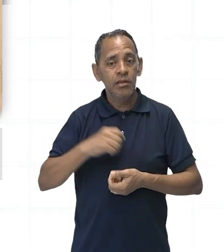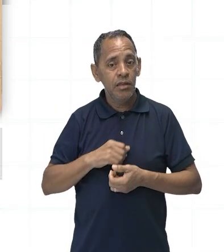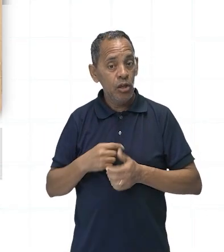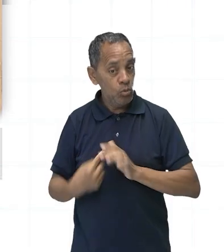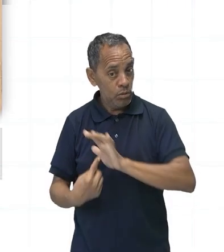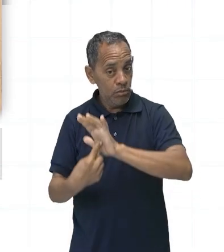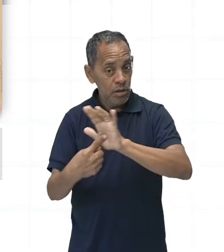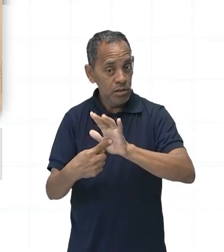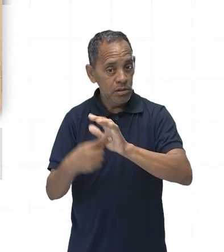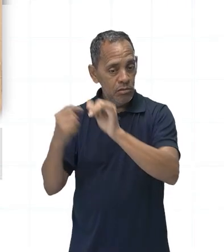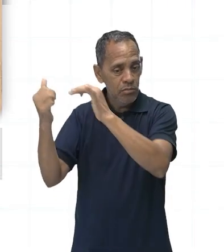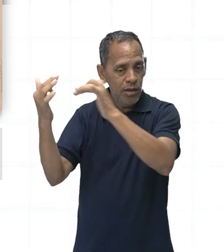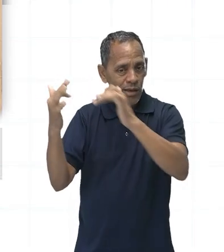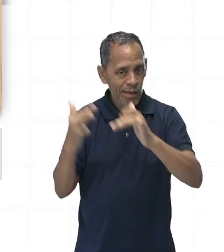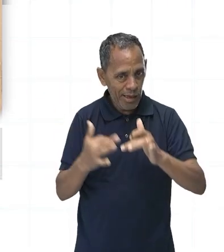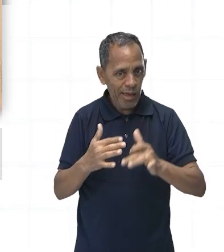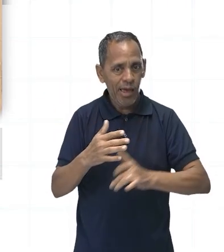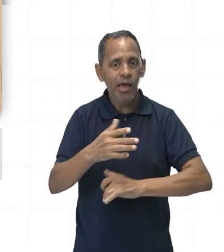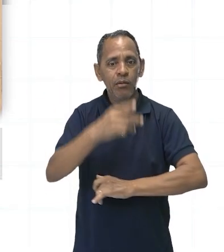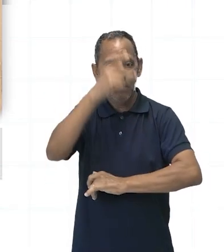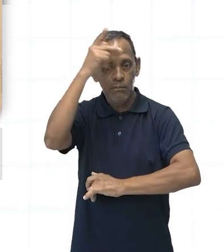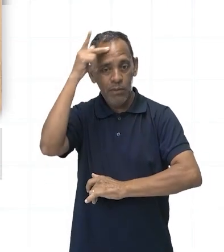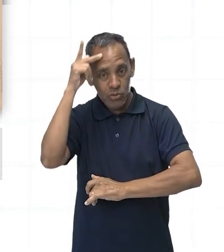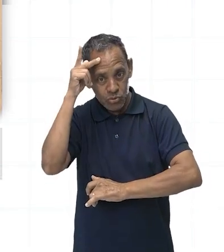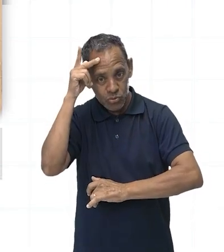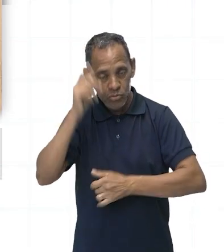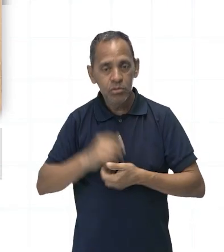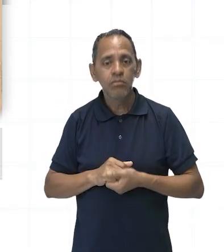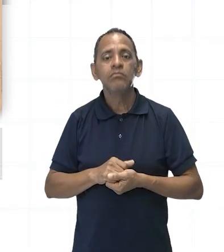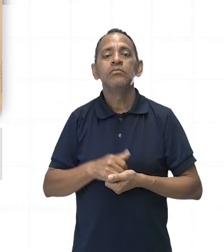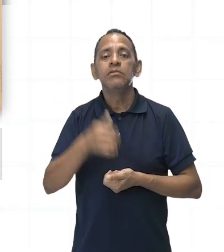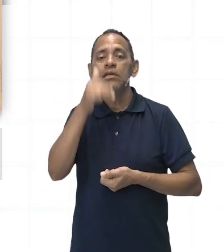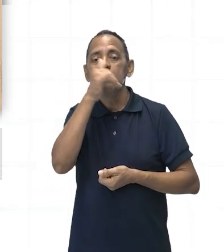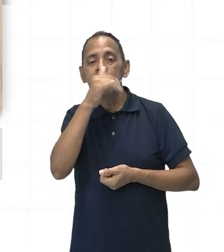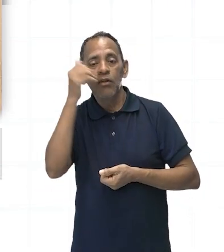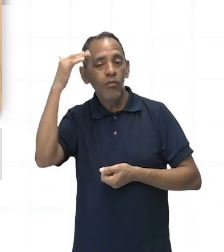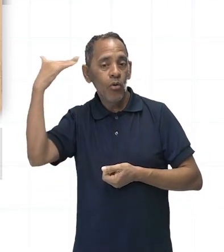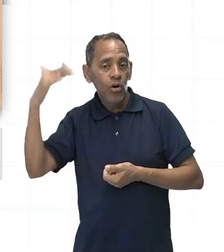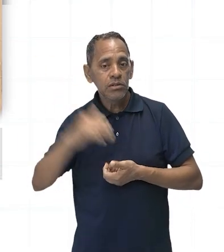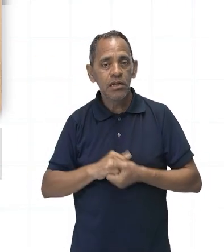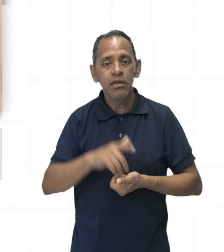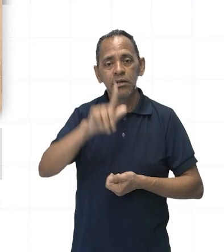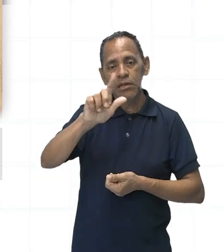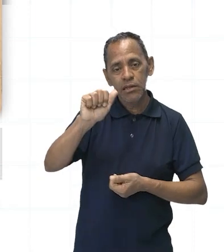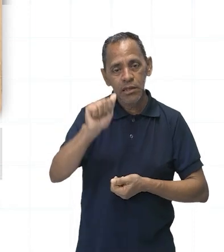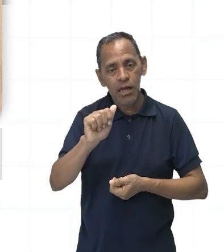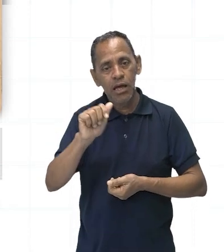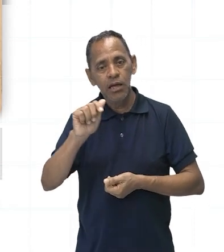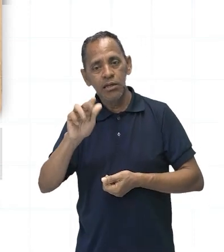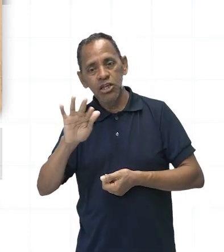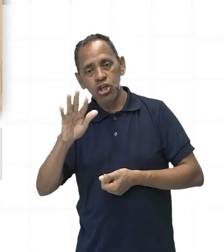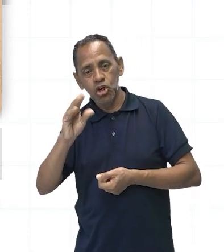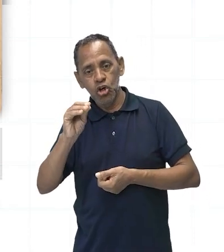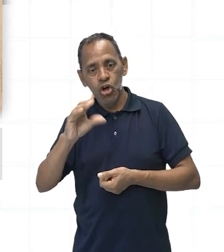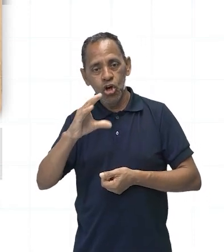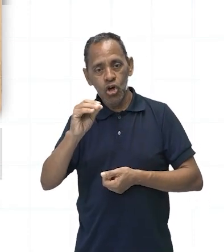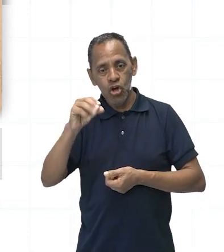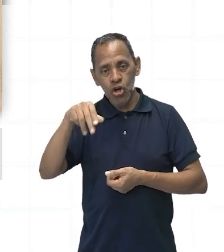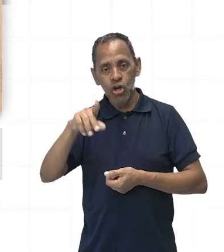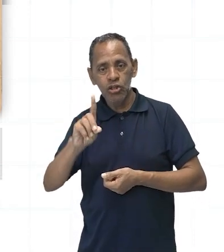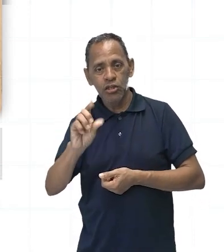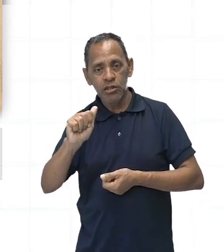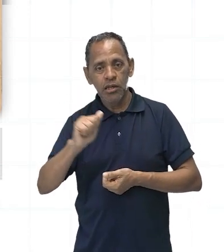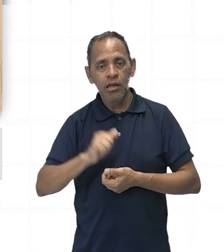uma apresentação italiana, uma opereta de La Gioconda, de Almicare Ponchielli.